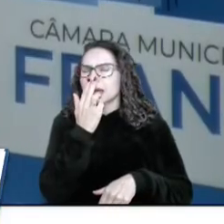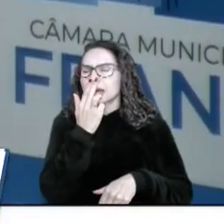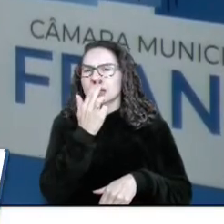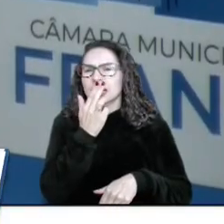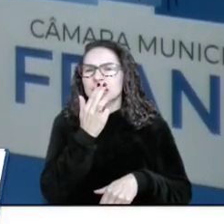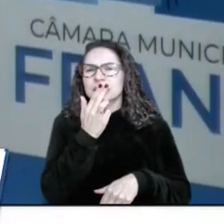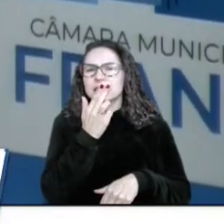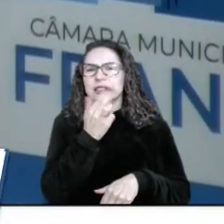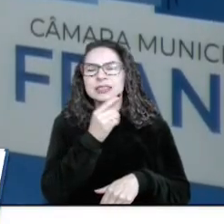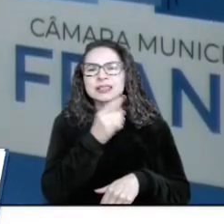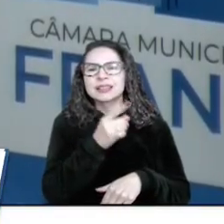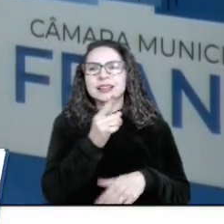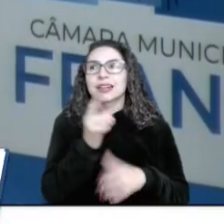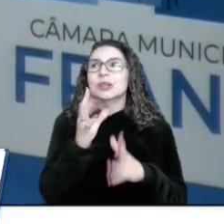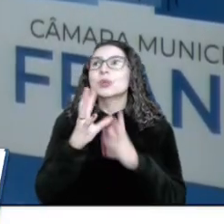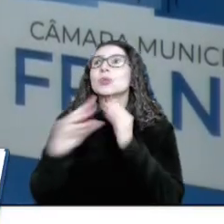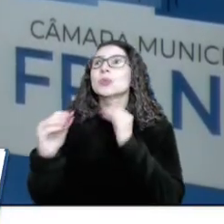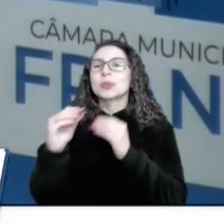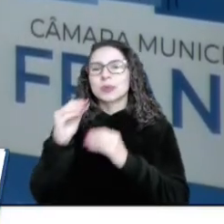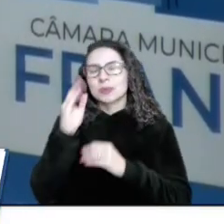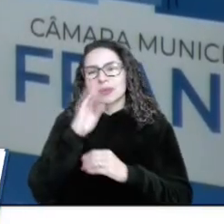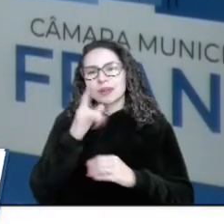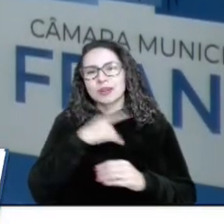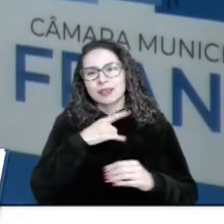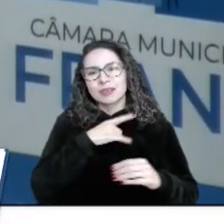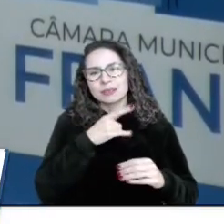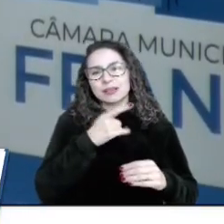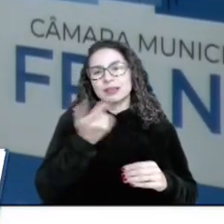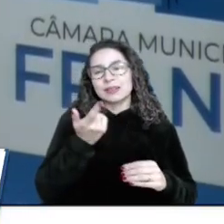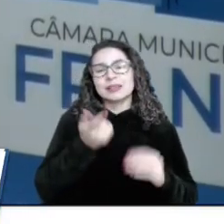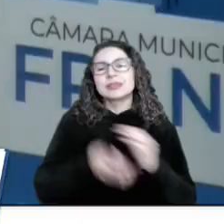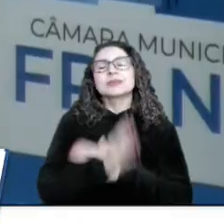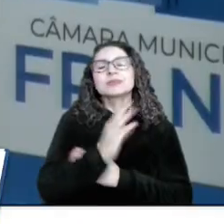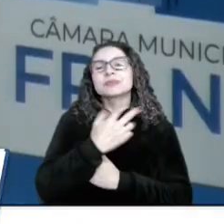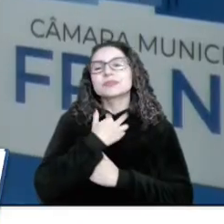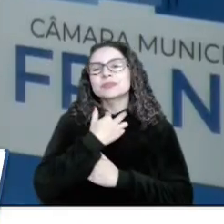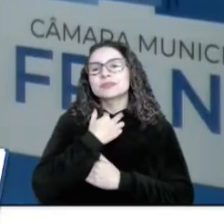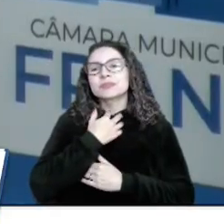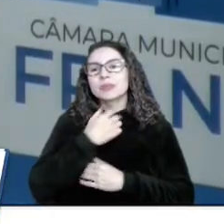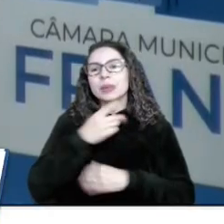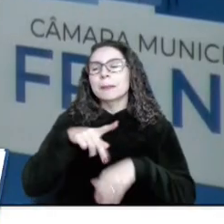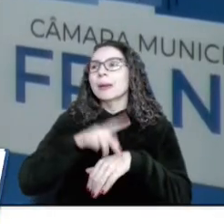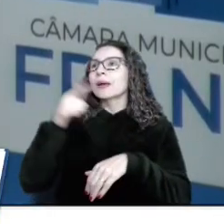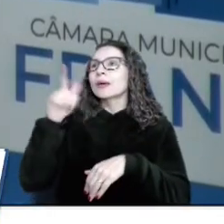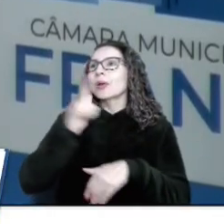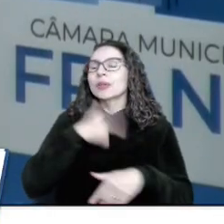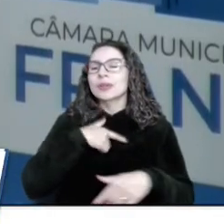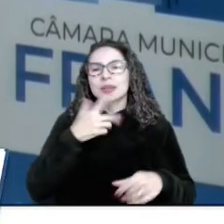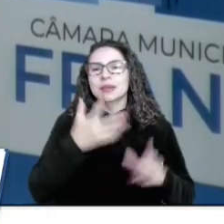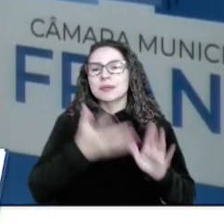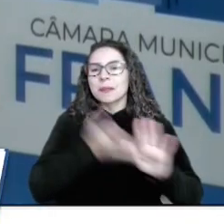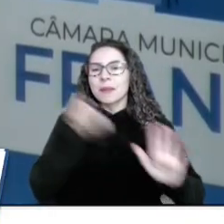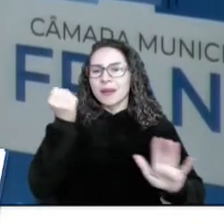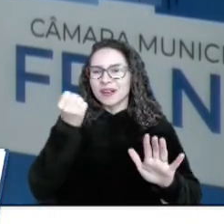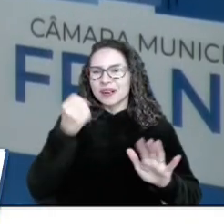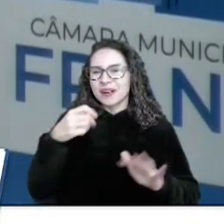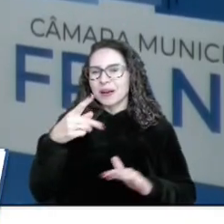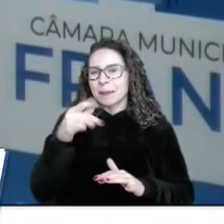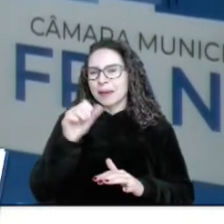sumir do país, sendo que o passaporte dele está retido. Como é que você viaja para o exterior com o passaporte preso.